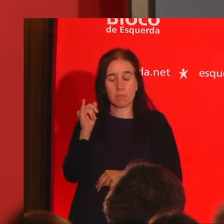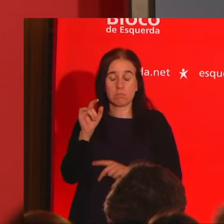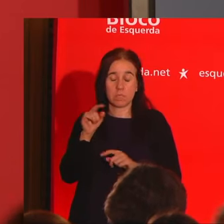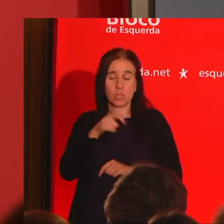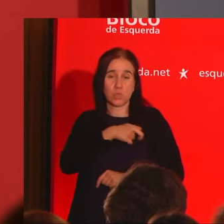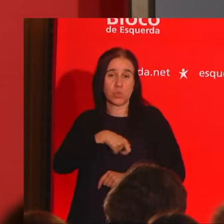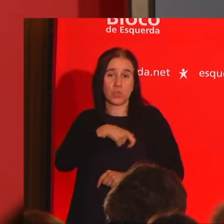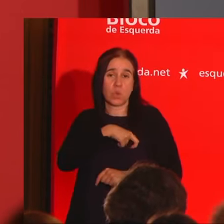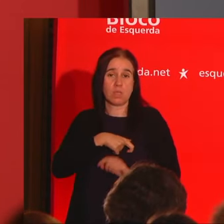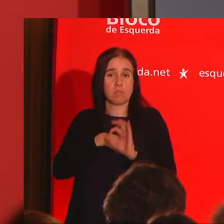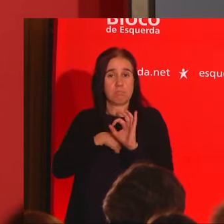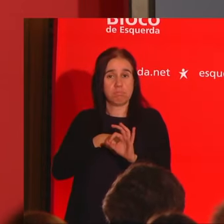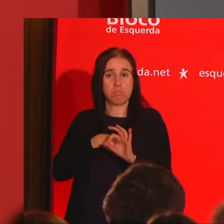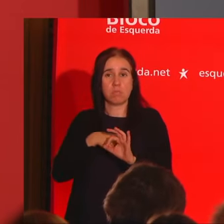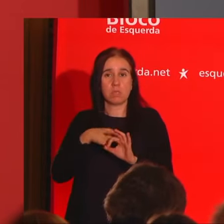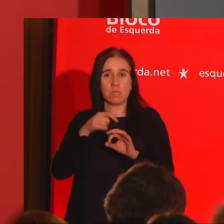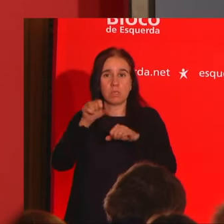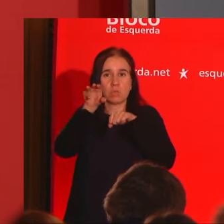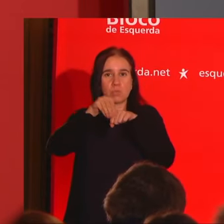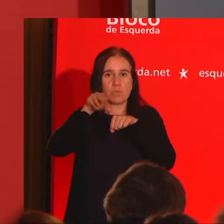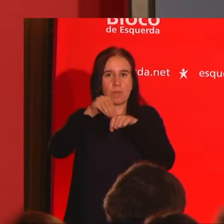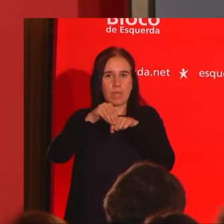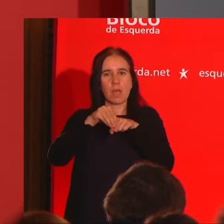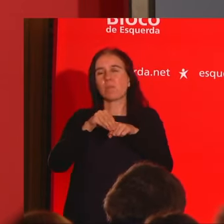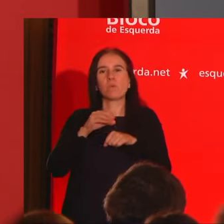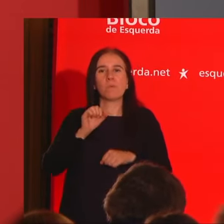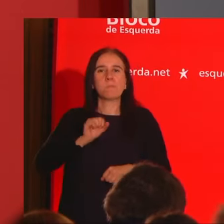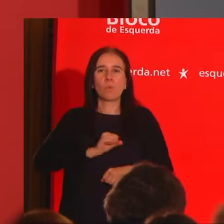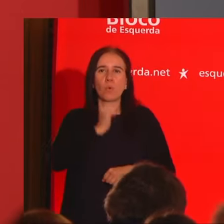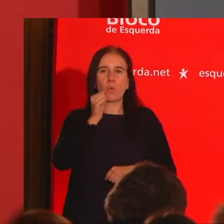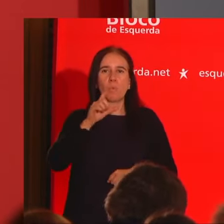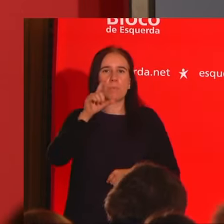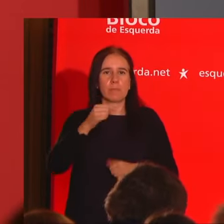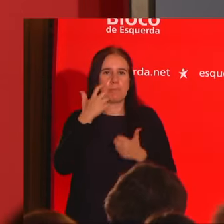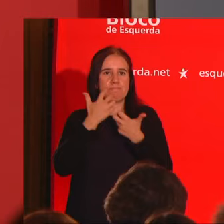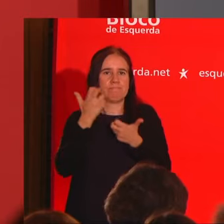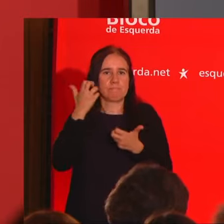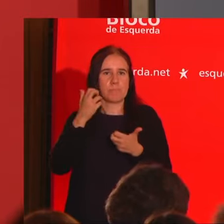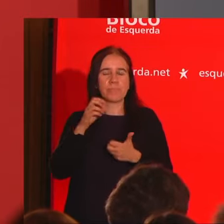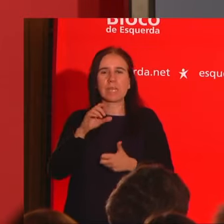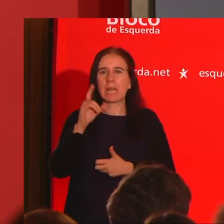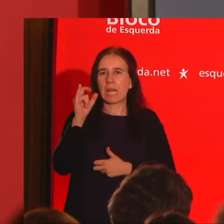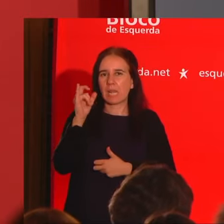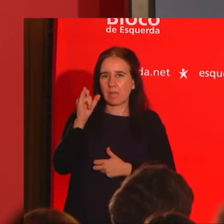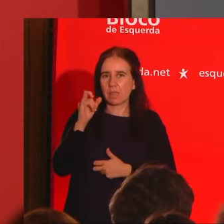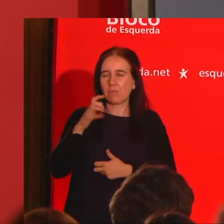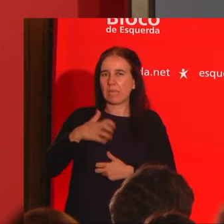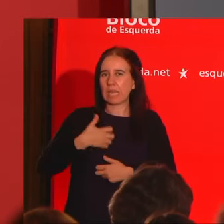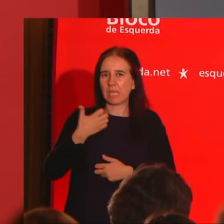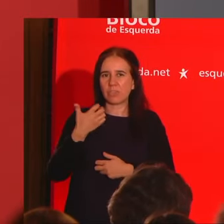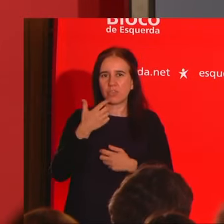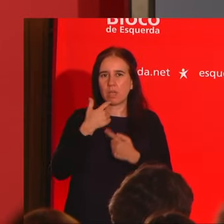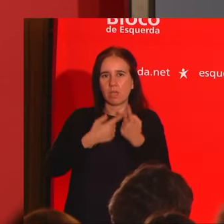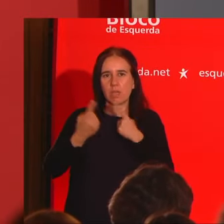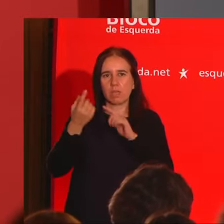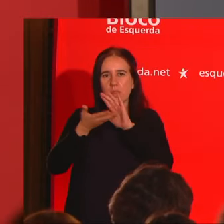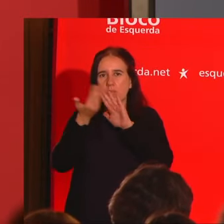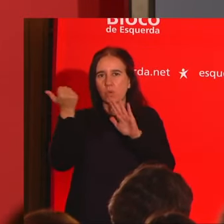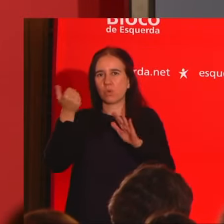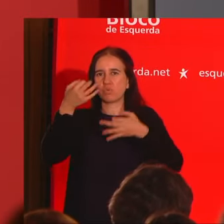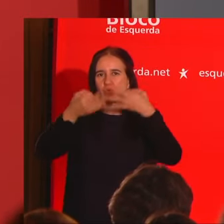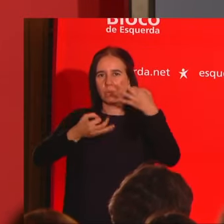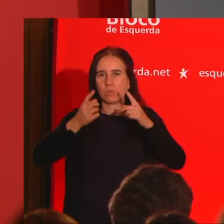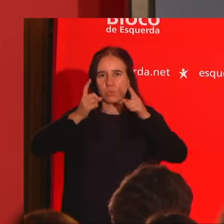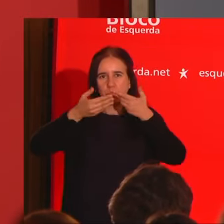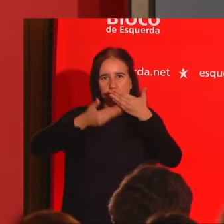segurança de supermercado impediu o roubo e, in extremis também, o Lidl retirou a queixa quando o julgamento ia começar